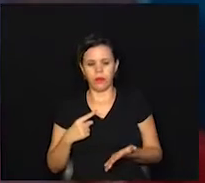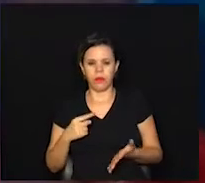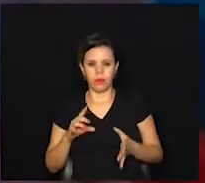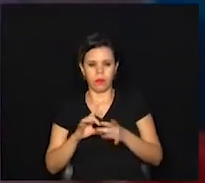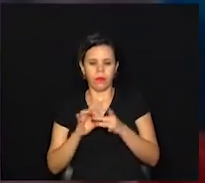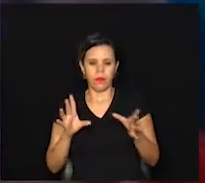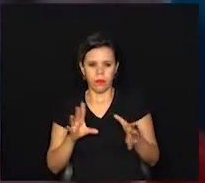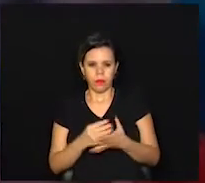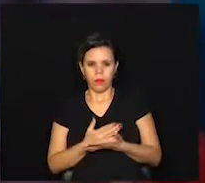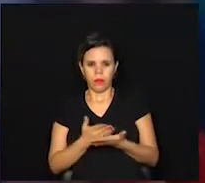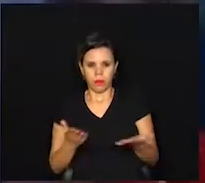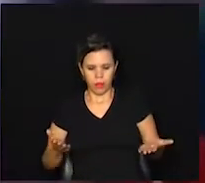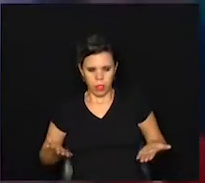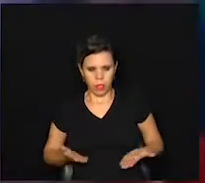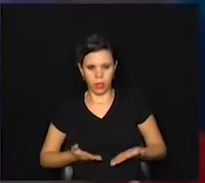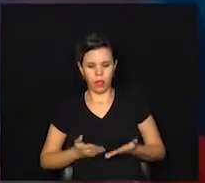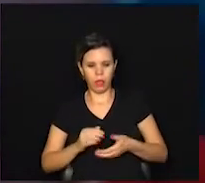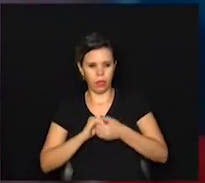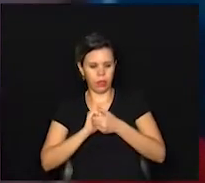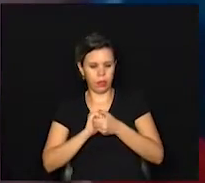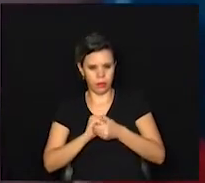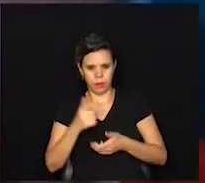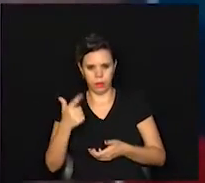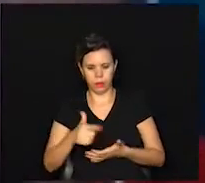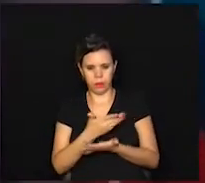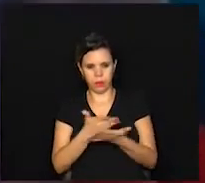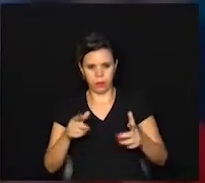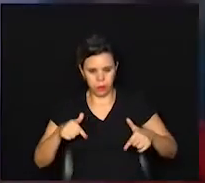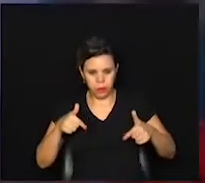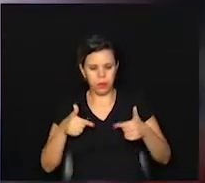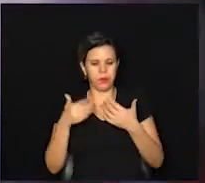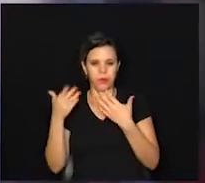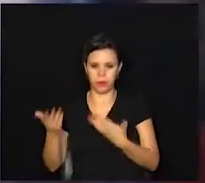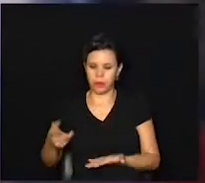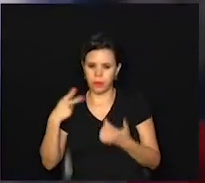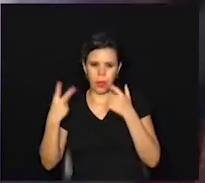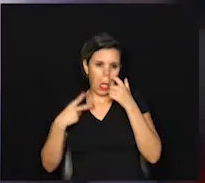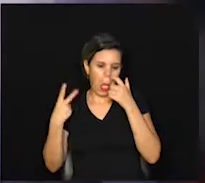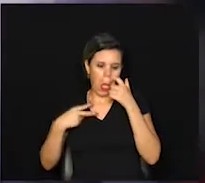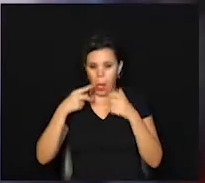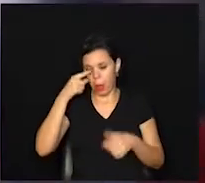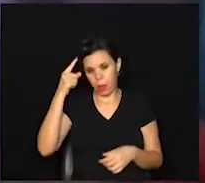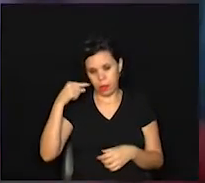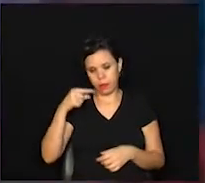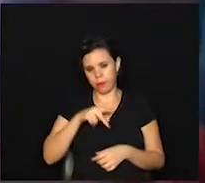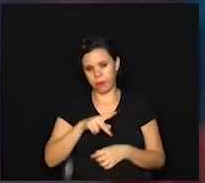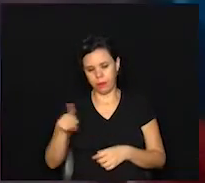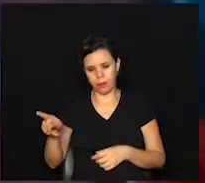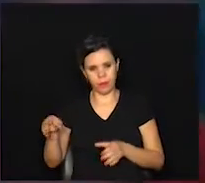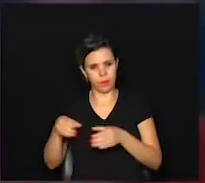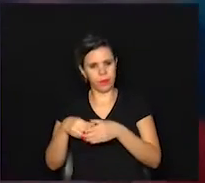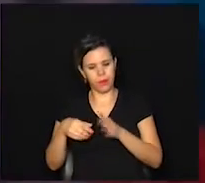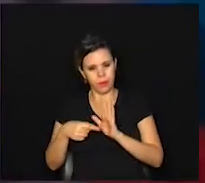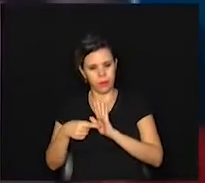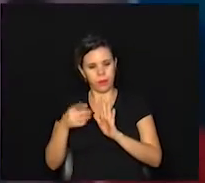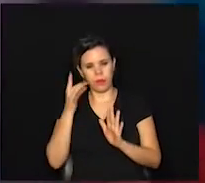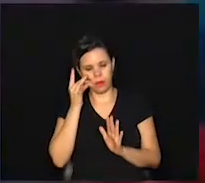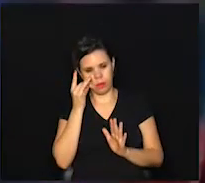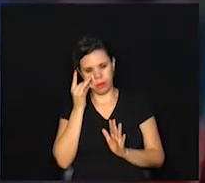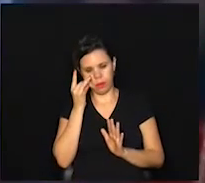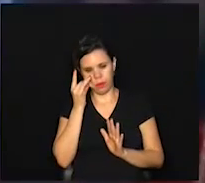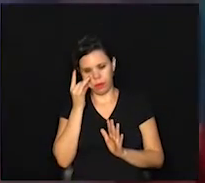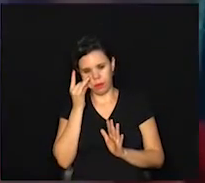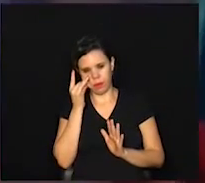colocamos à disposição. Saudamos mais uma vez a iniciativa aqui da vereadora Paula Miguel, presidenta da comissão, e a presença aqui